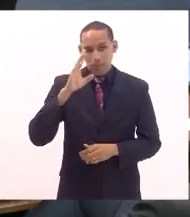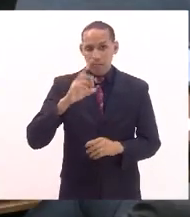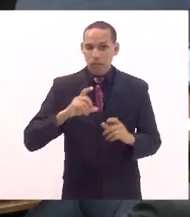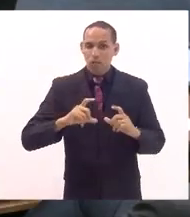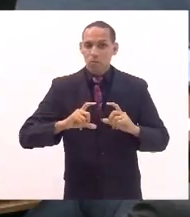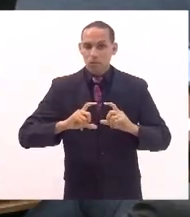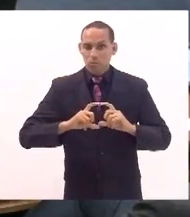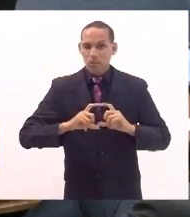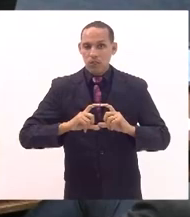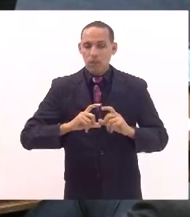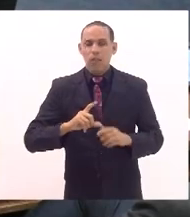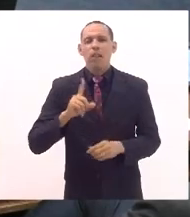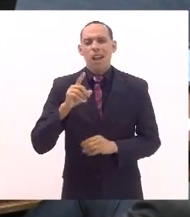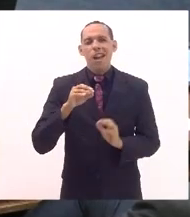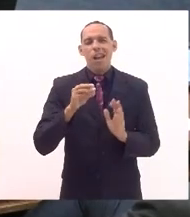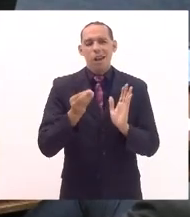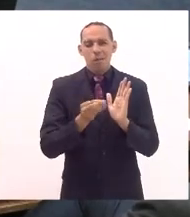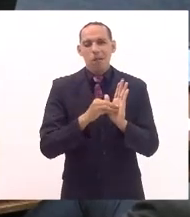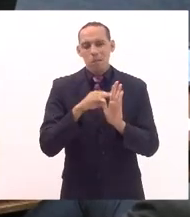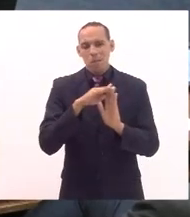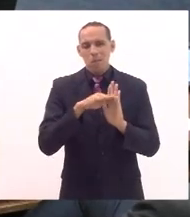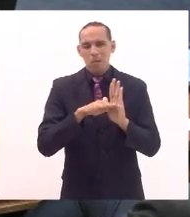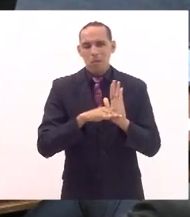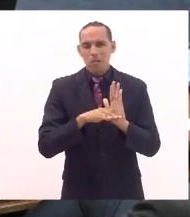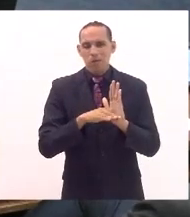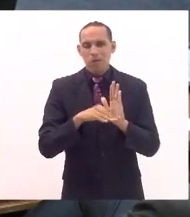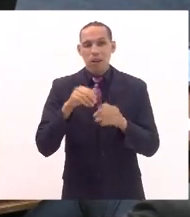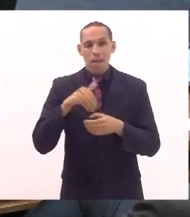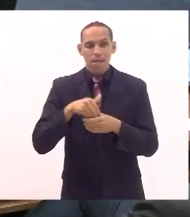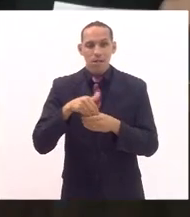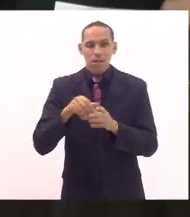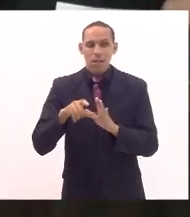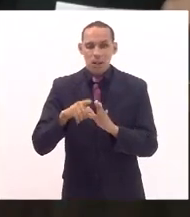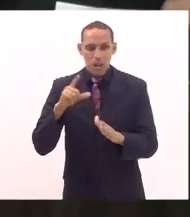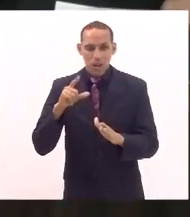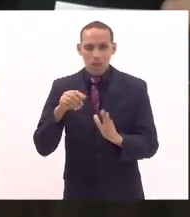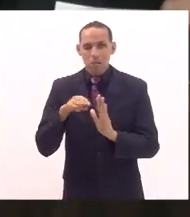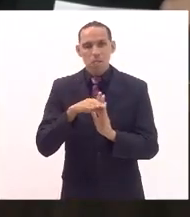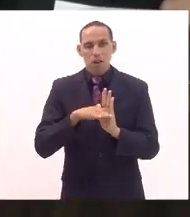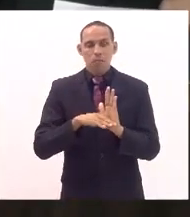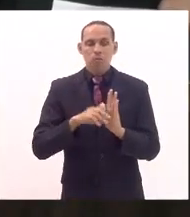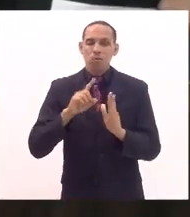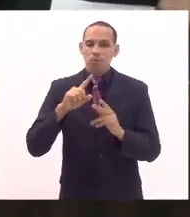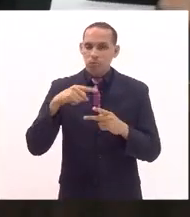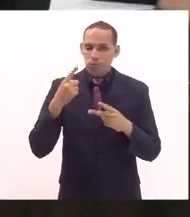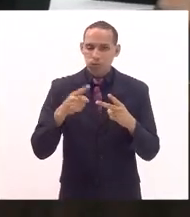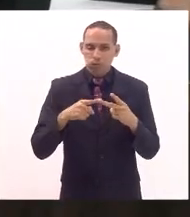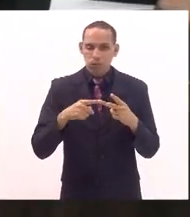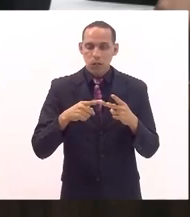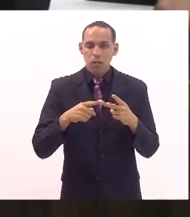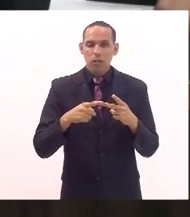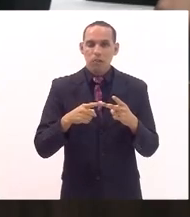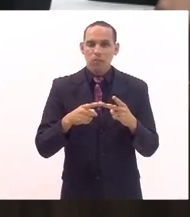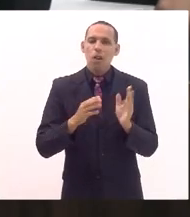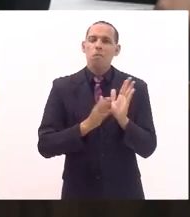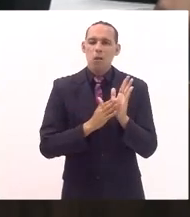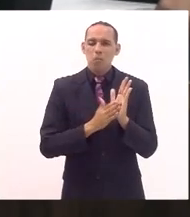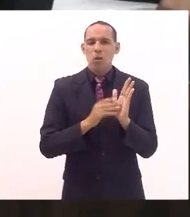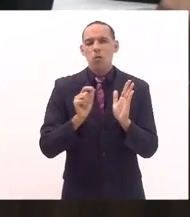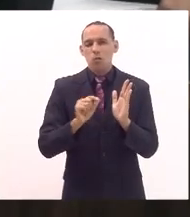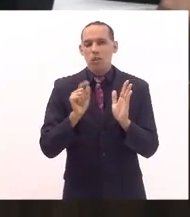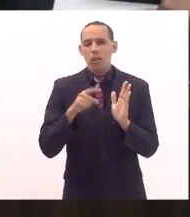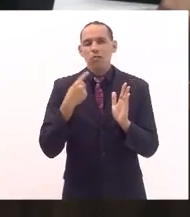inclusão inclusão em Pauta programa vou voltar antes de iniciarmos a porta em seguida o propôs-se a